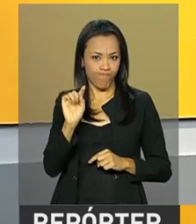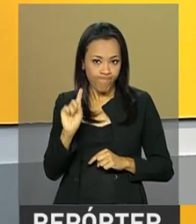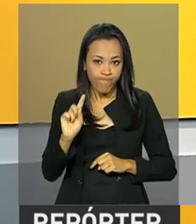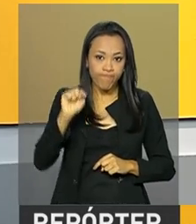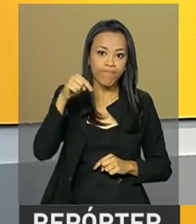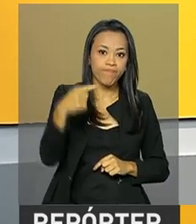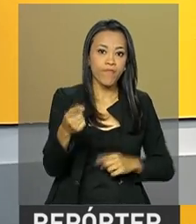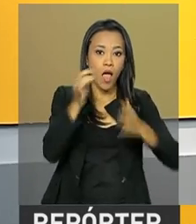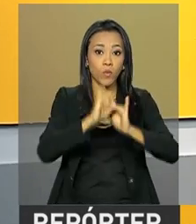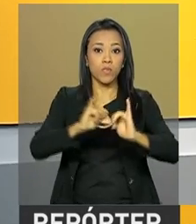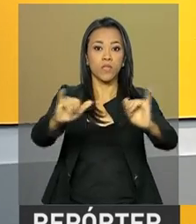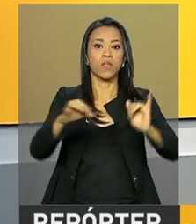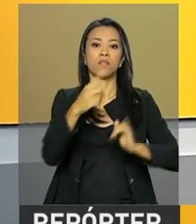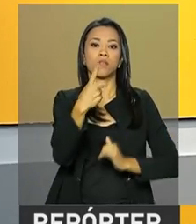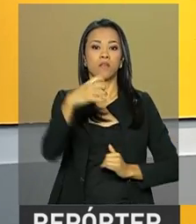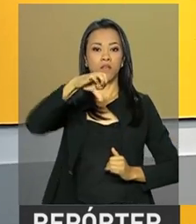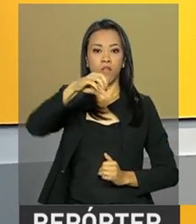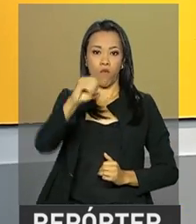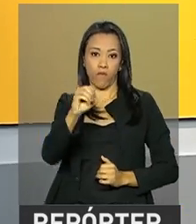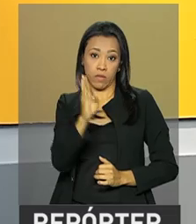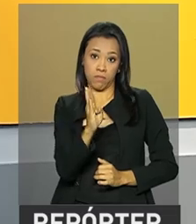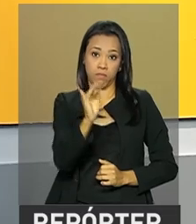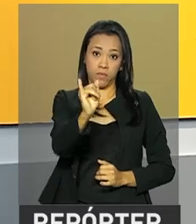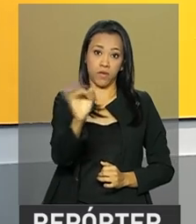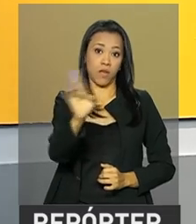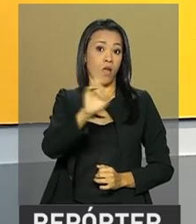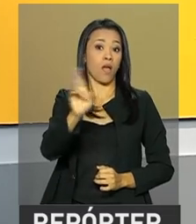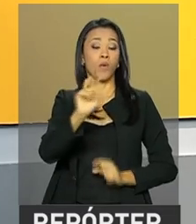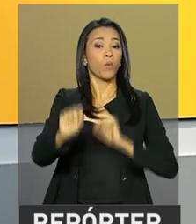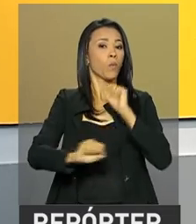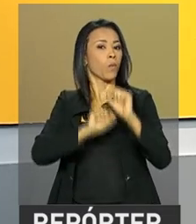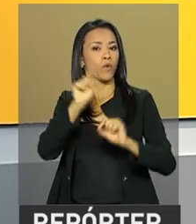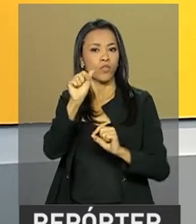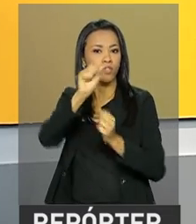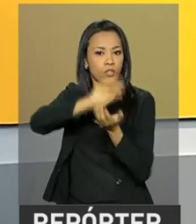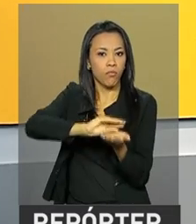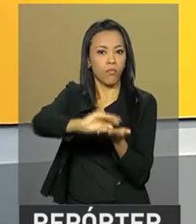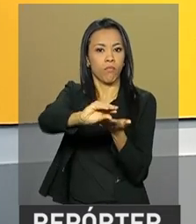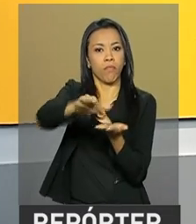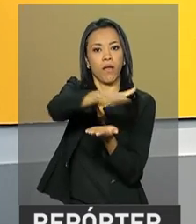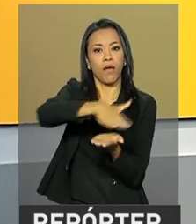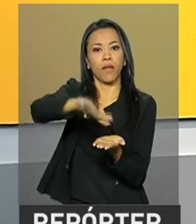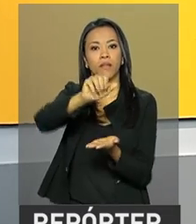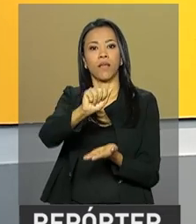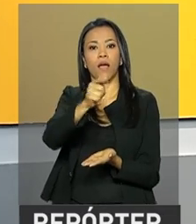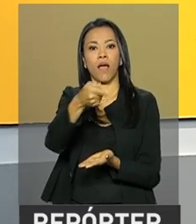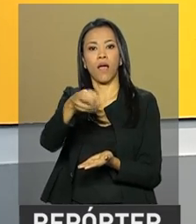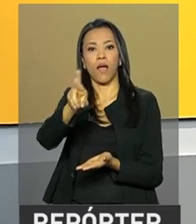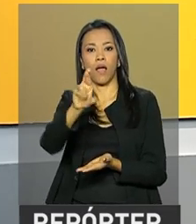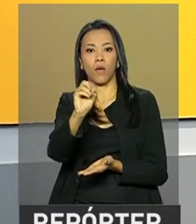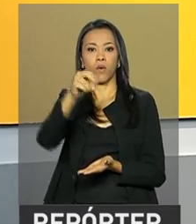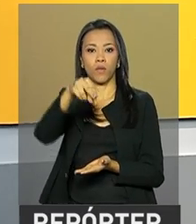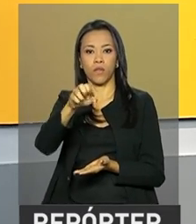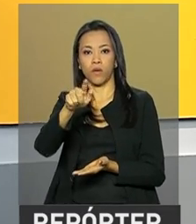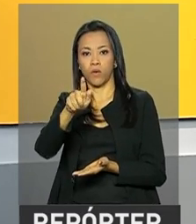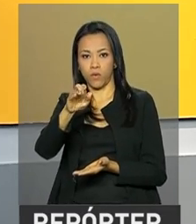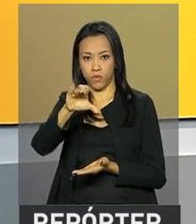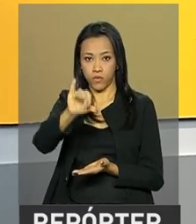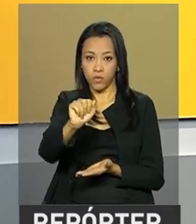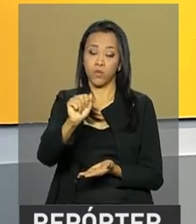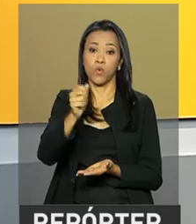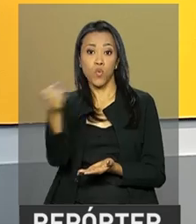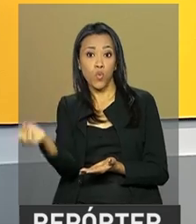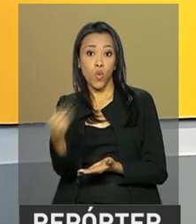190 bilhões de reais para financiar o agronegócio novas projeções animam ainda mais o setor